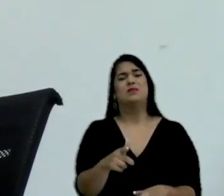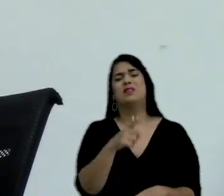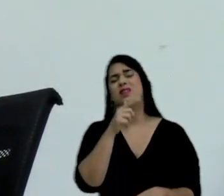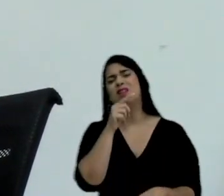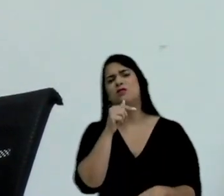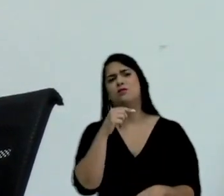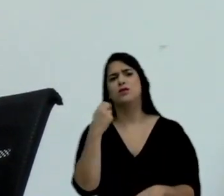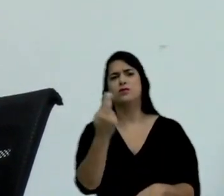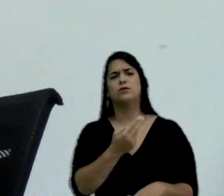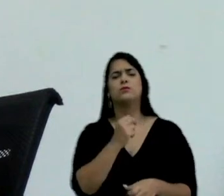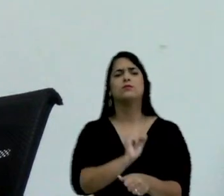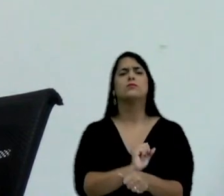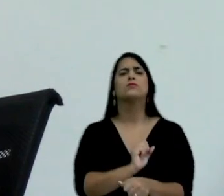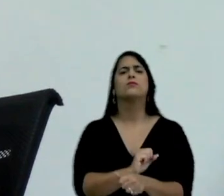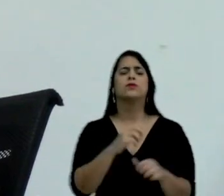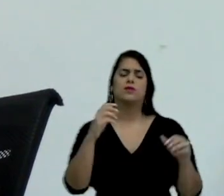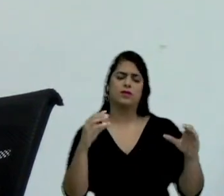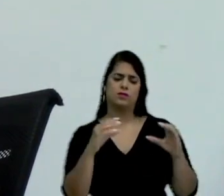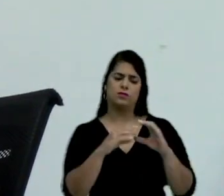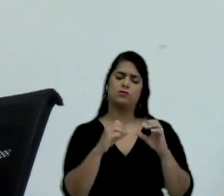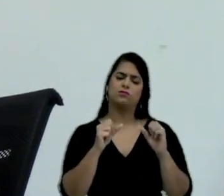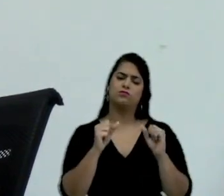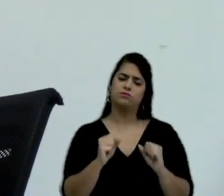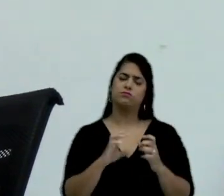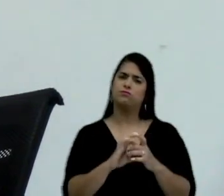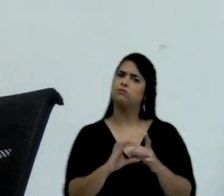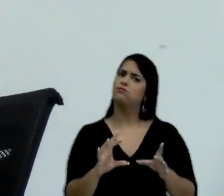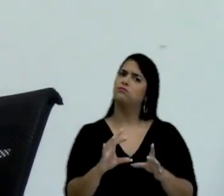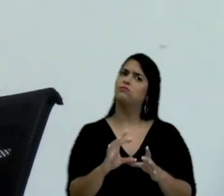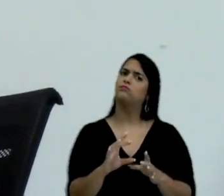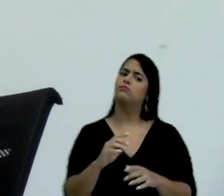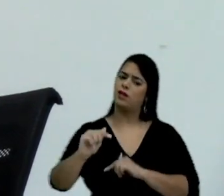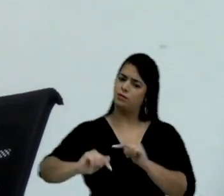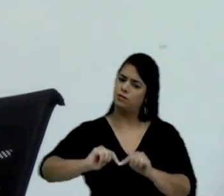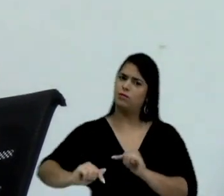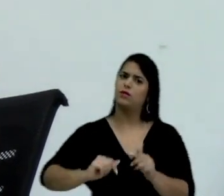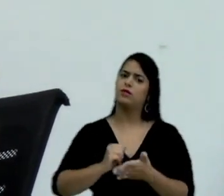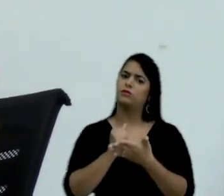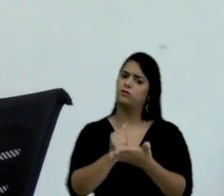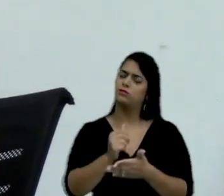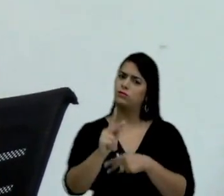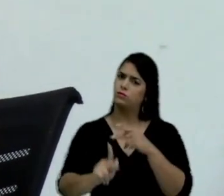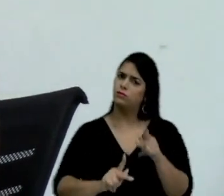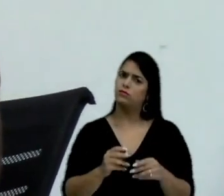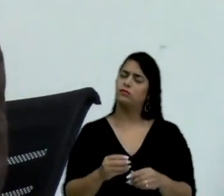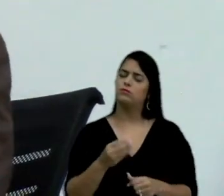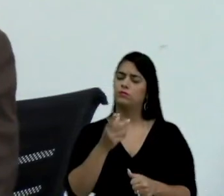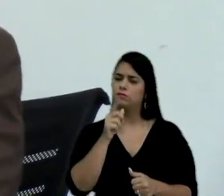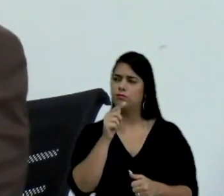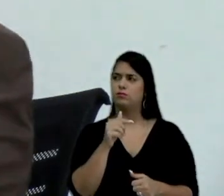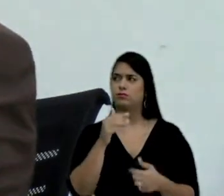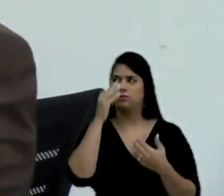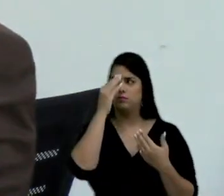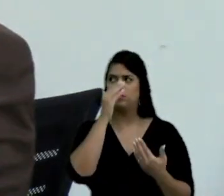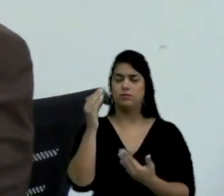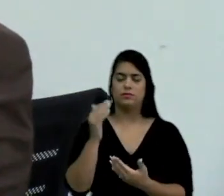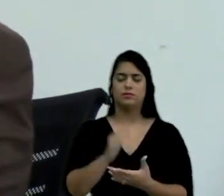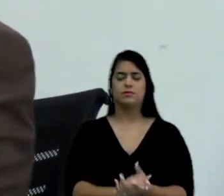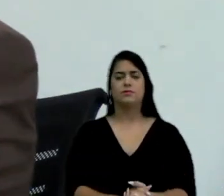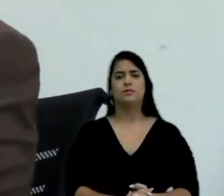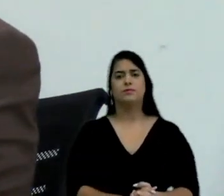espera que a Compesa possa fazer seu dever então coloco voto de repúdio por esses motivos os quais citei muito obrigado